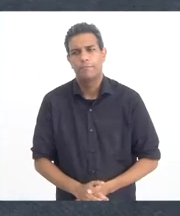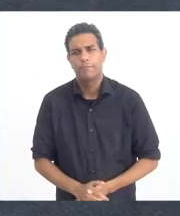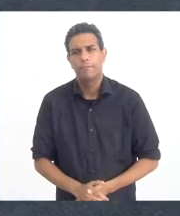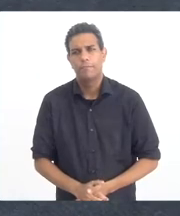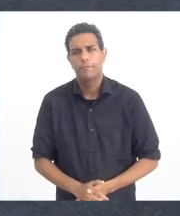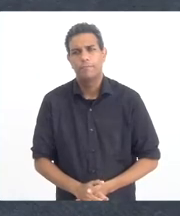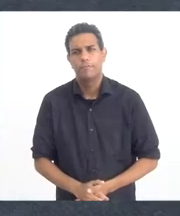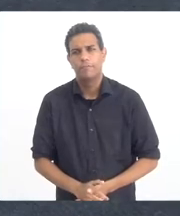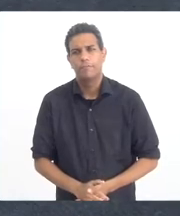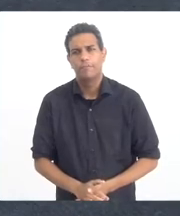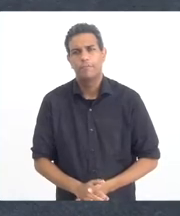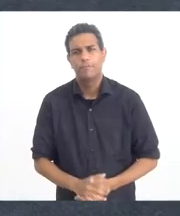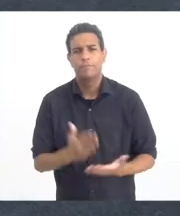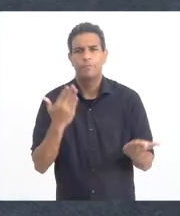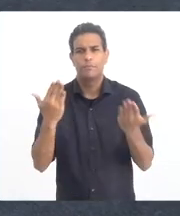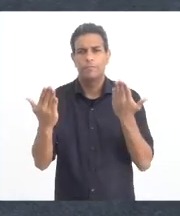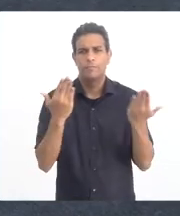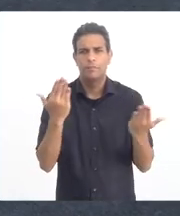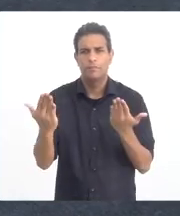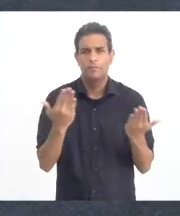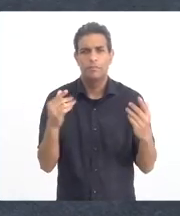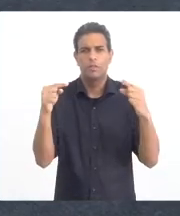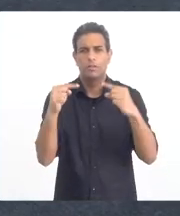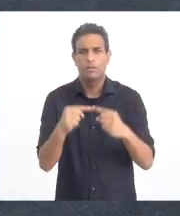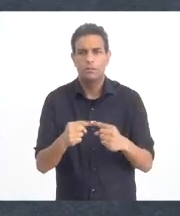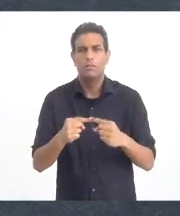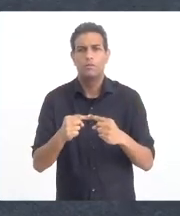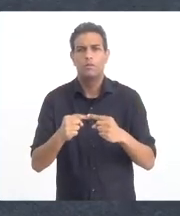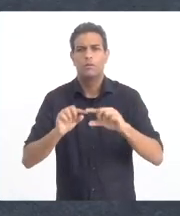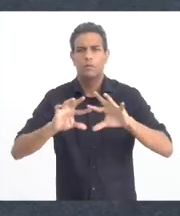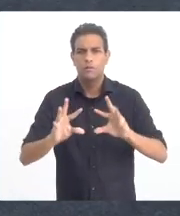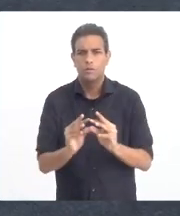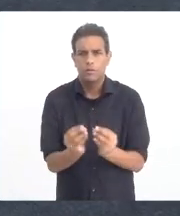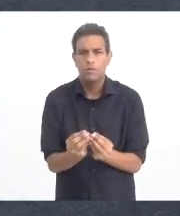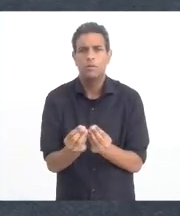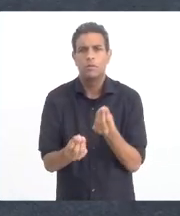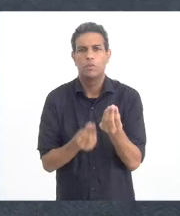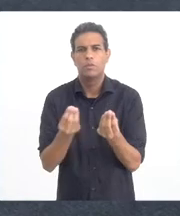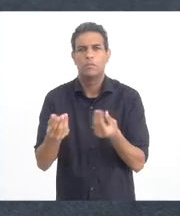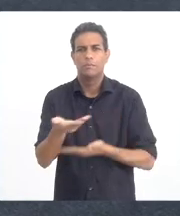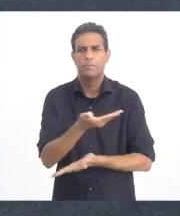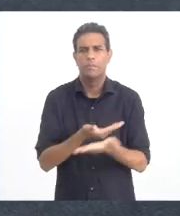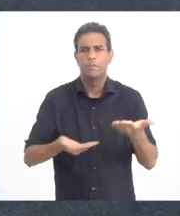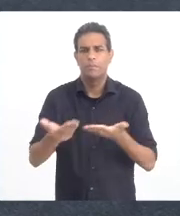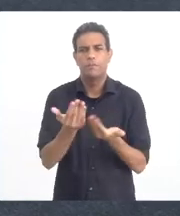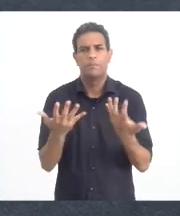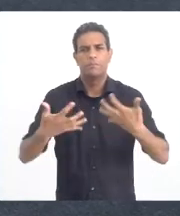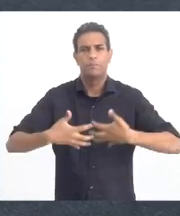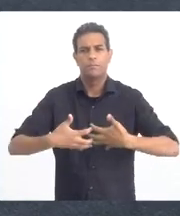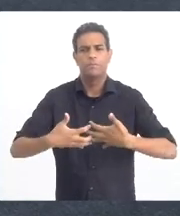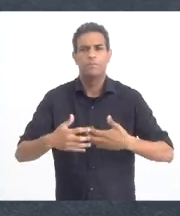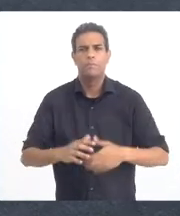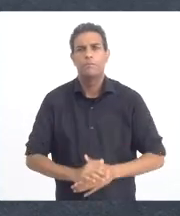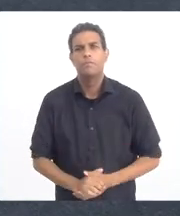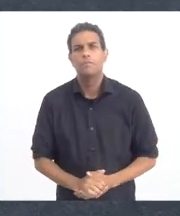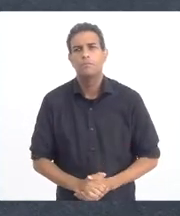Mas, na simulação que eu fiz, se eu quiser, eu entrego a planilha para o senhor, para a gente simular lá.